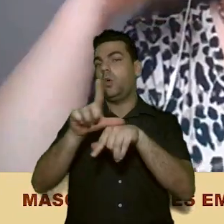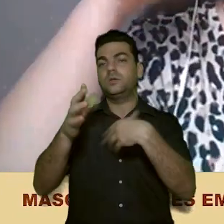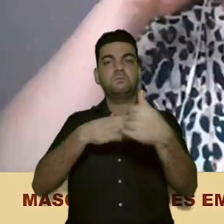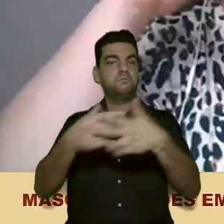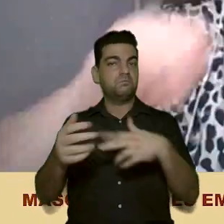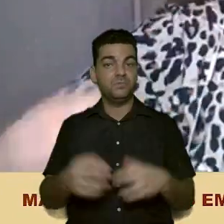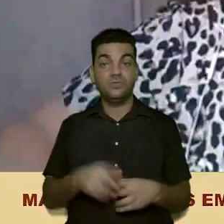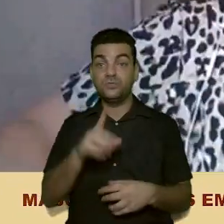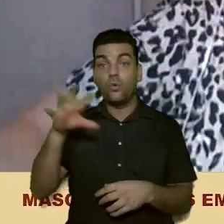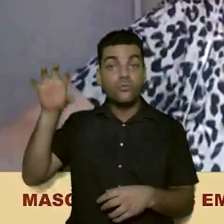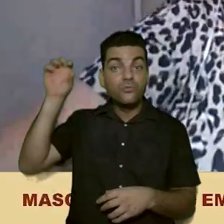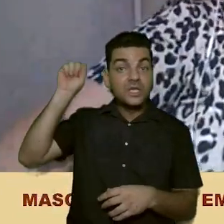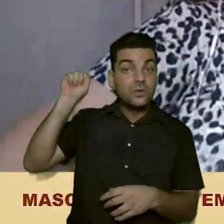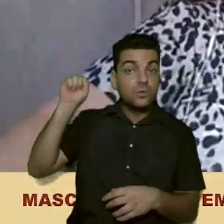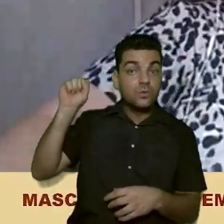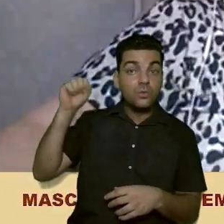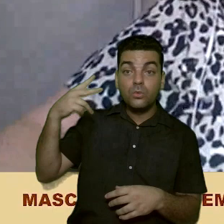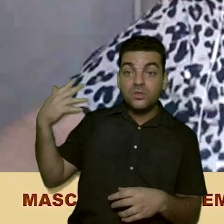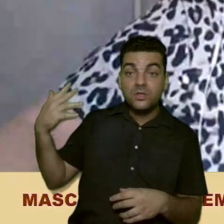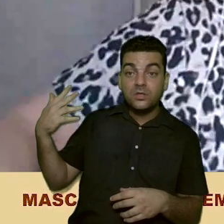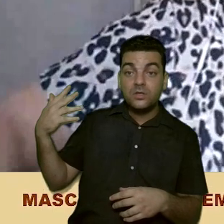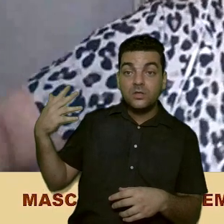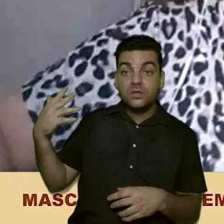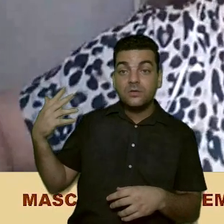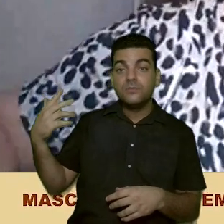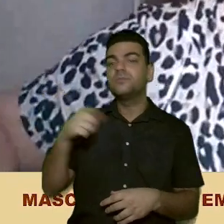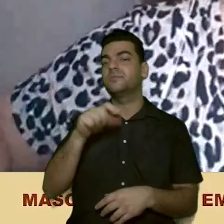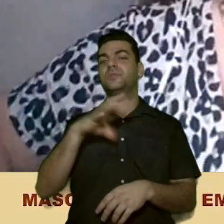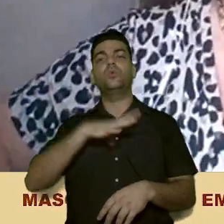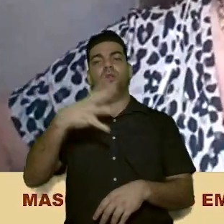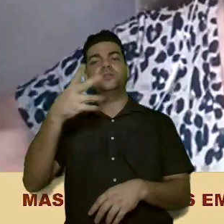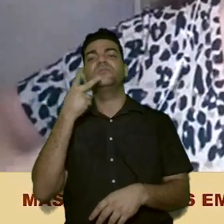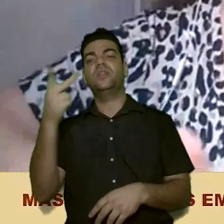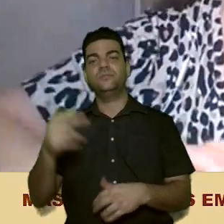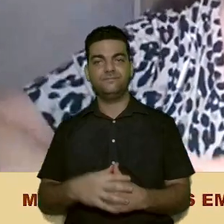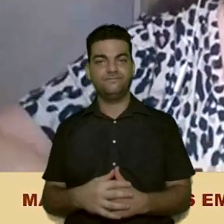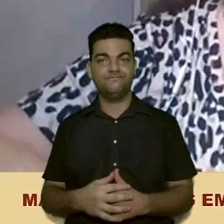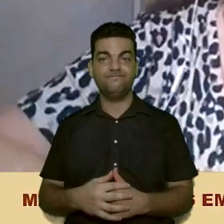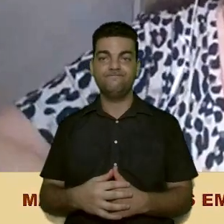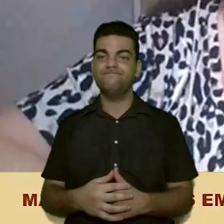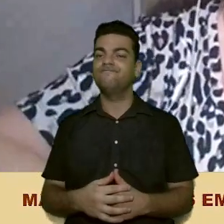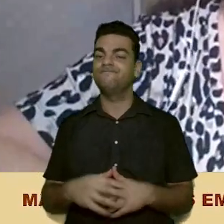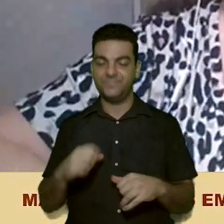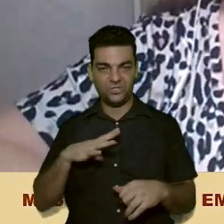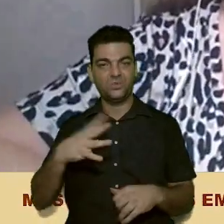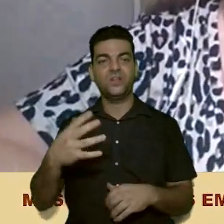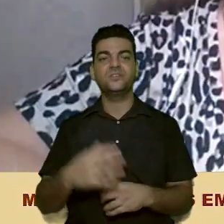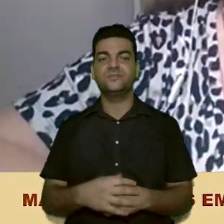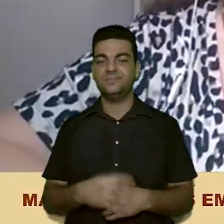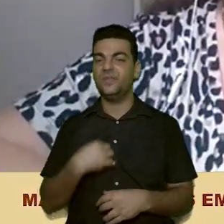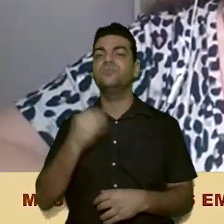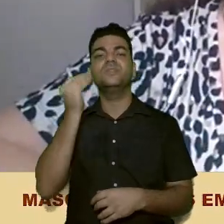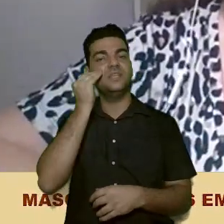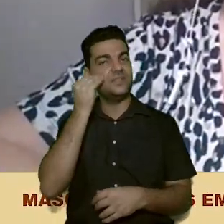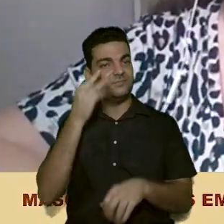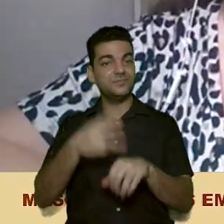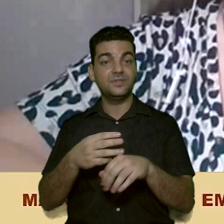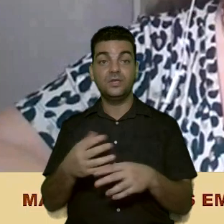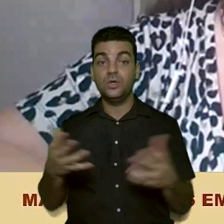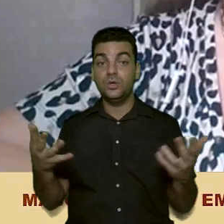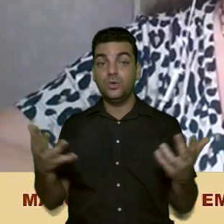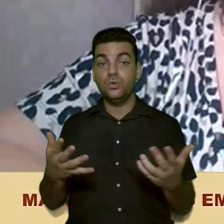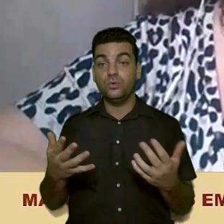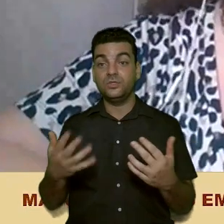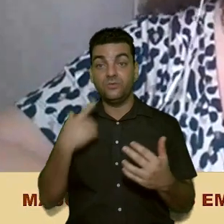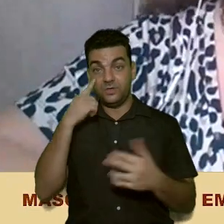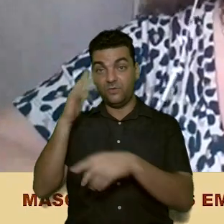você ouviu, falou, porque é isso que começa a transformação, né? Eu fiz isso nos meus grupos de WhatsApp. Hoje eu não consumo